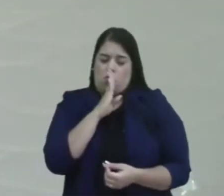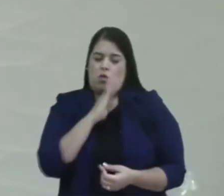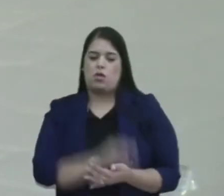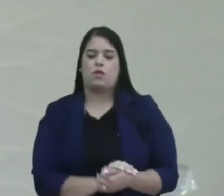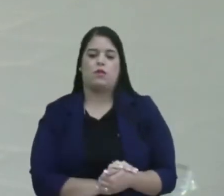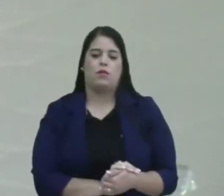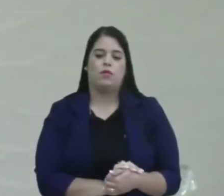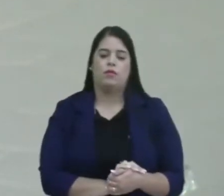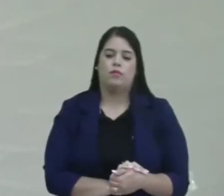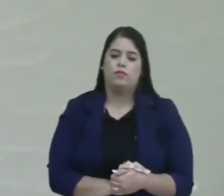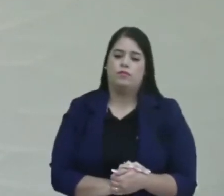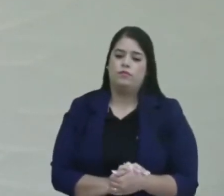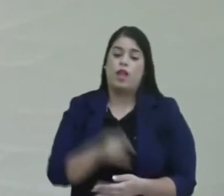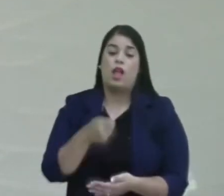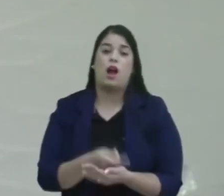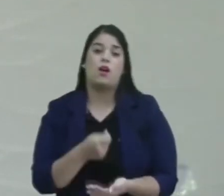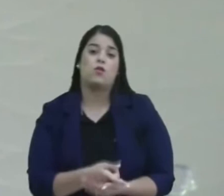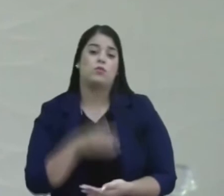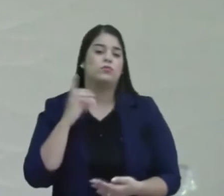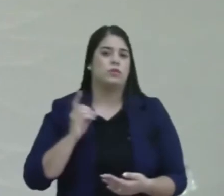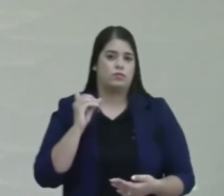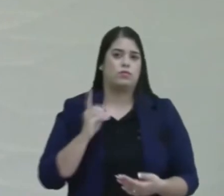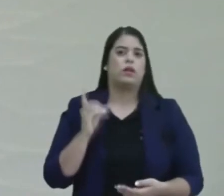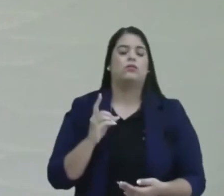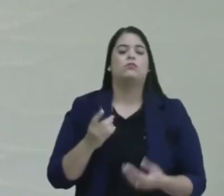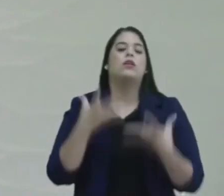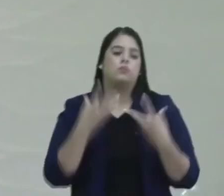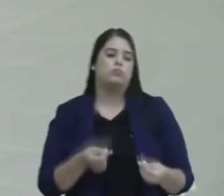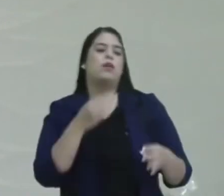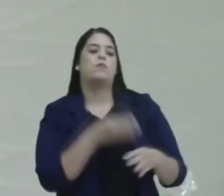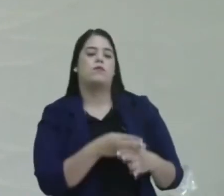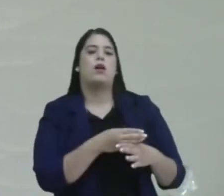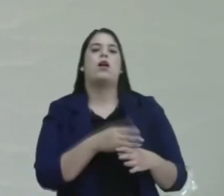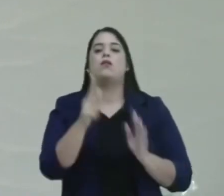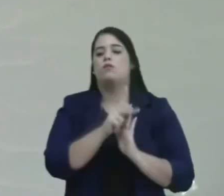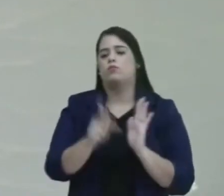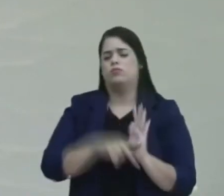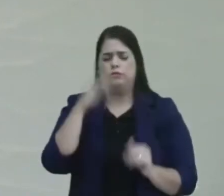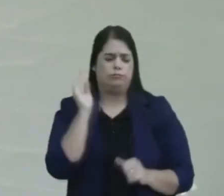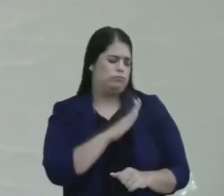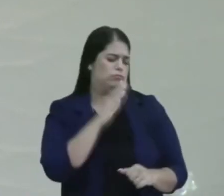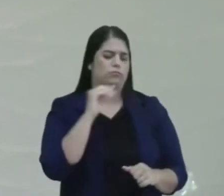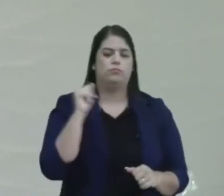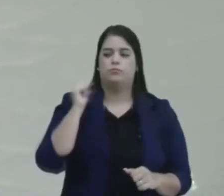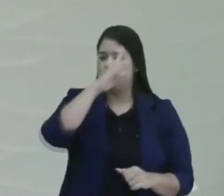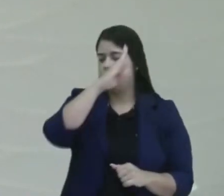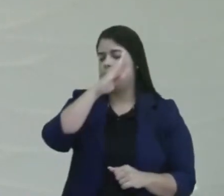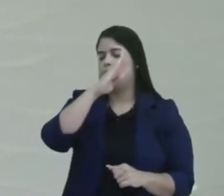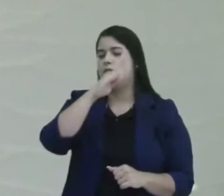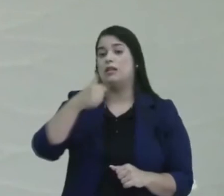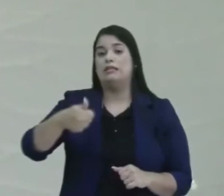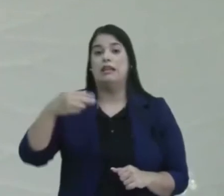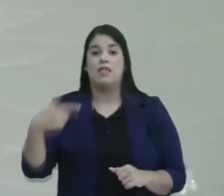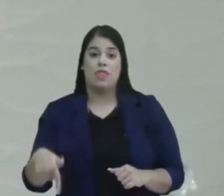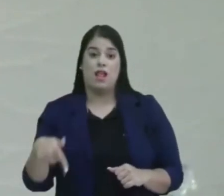linguagem popular, é a compra dos deputados para poder aprovar os projetos maldosos de Bolsonaro. 17 bilhões que poderia estar sendo